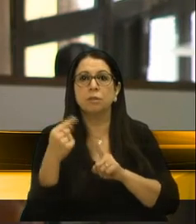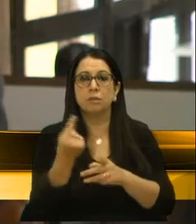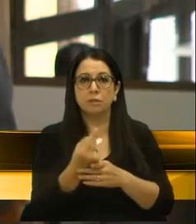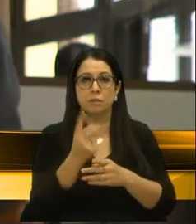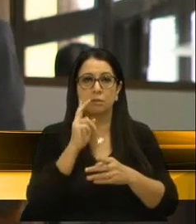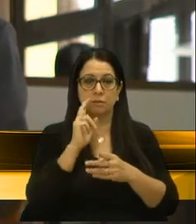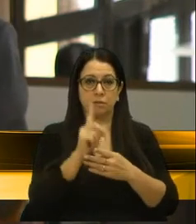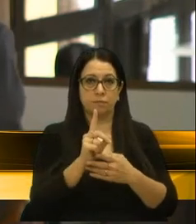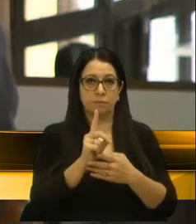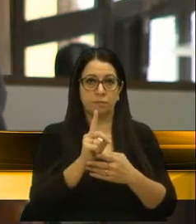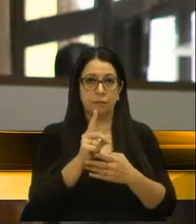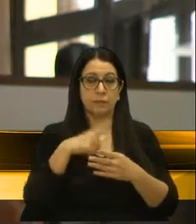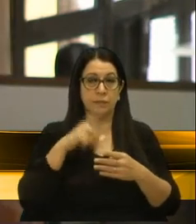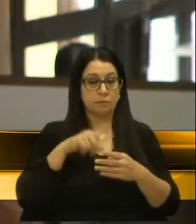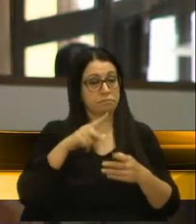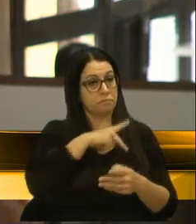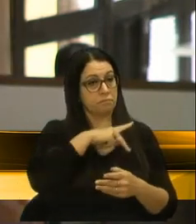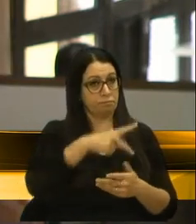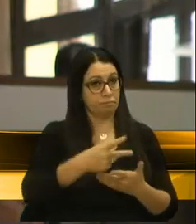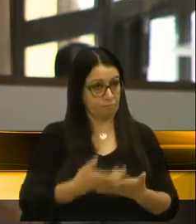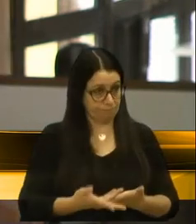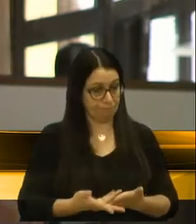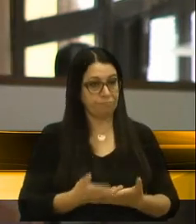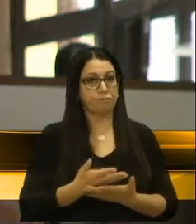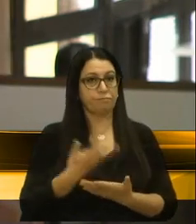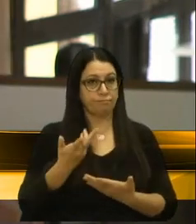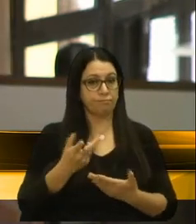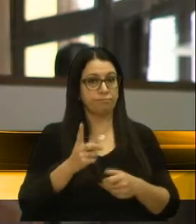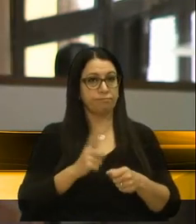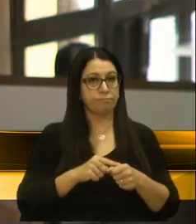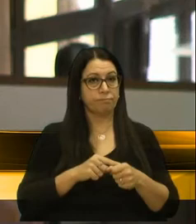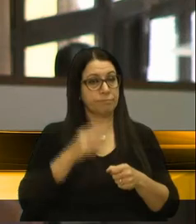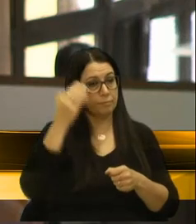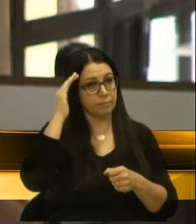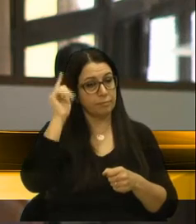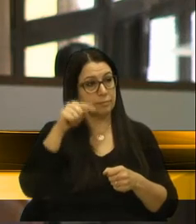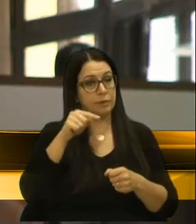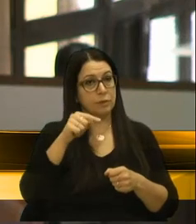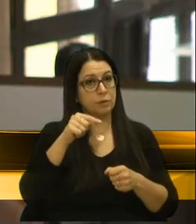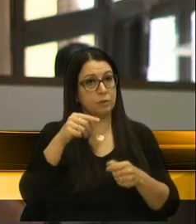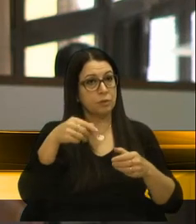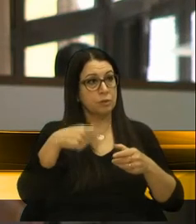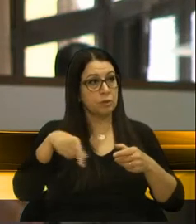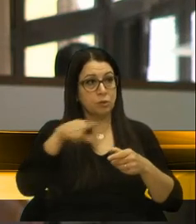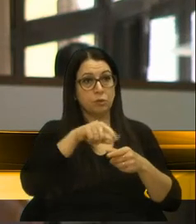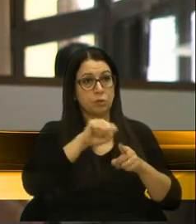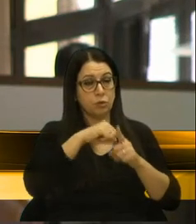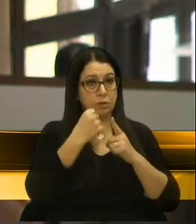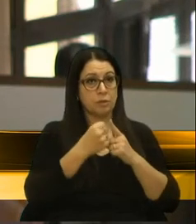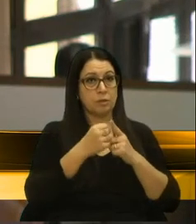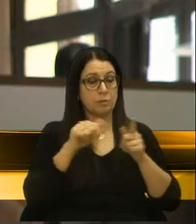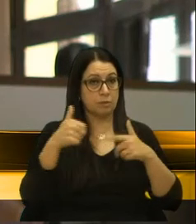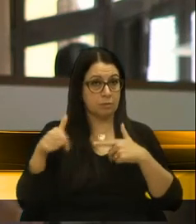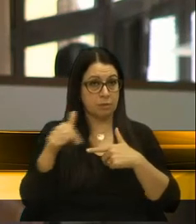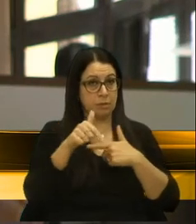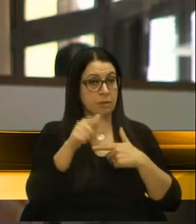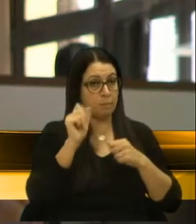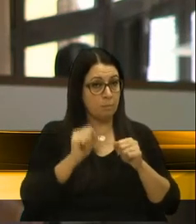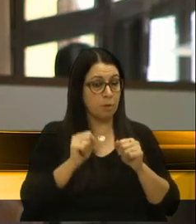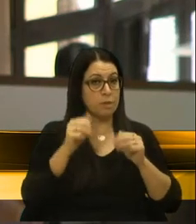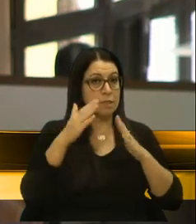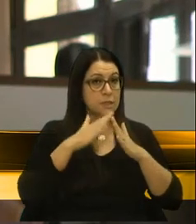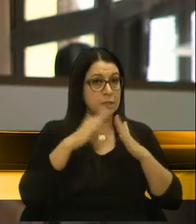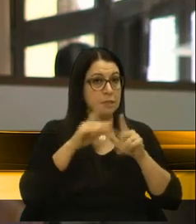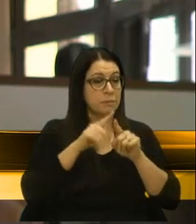inevitáveis. Então, senhor presidente, entendo que esse bloco social trabalhista pode, nessa casa, também